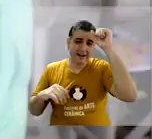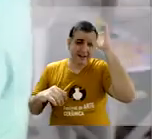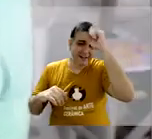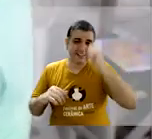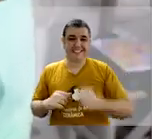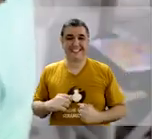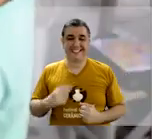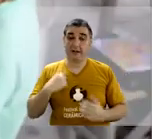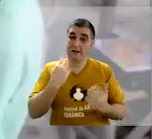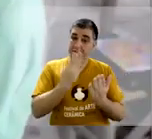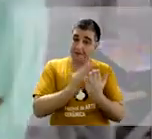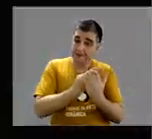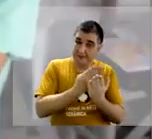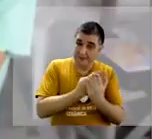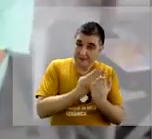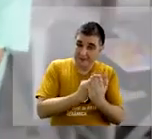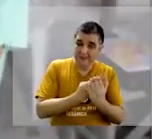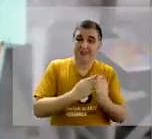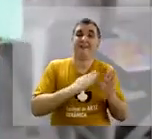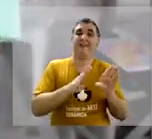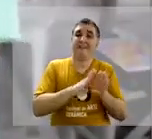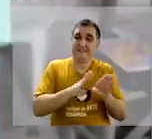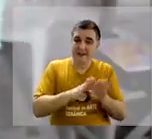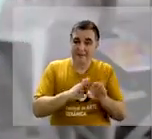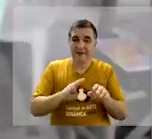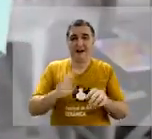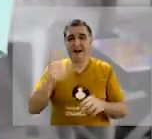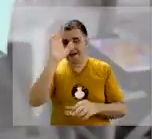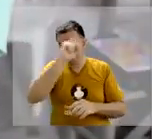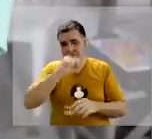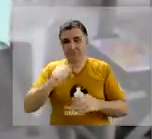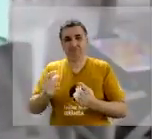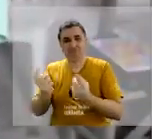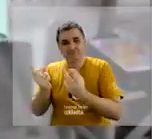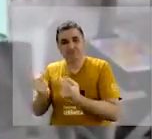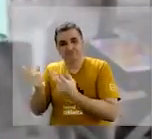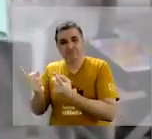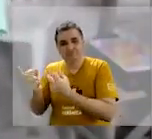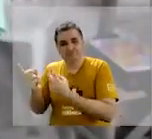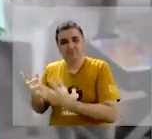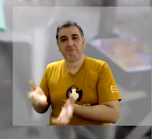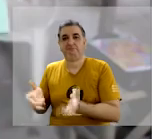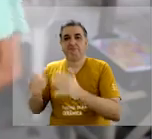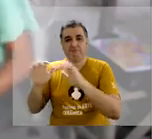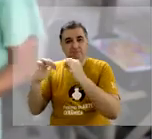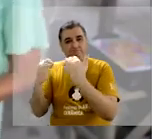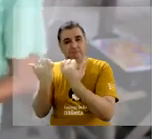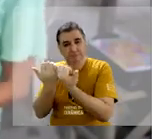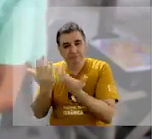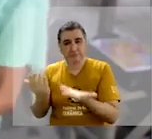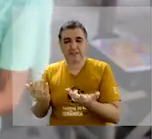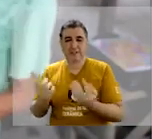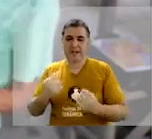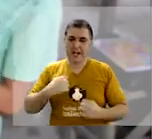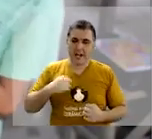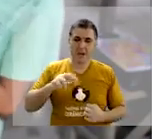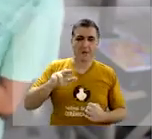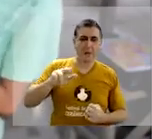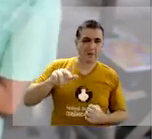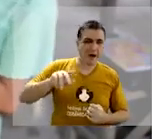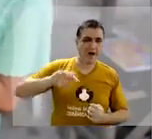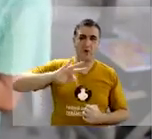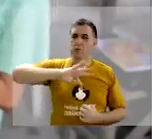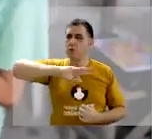mas tinha que fazer também. A minha família do lado da minha mãe, todo mundo sobrevive só com isso, até hoje. Eu,